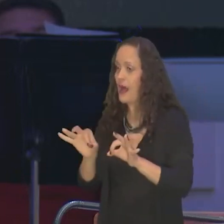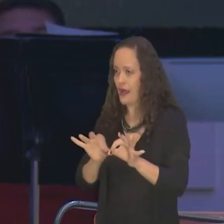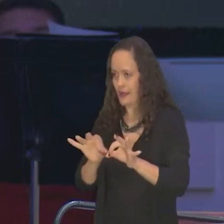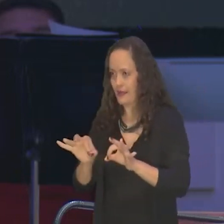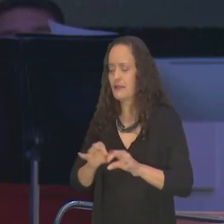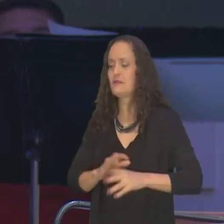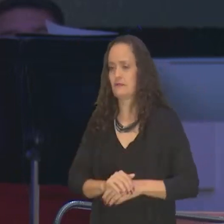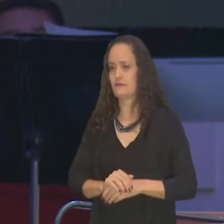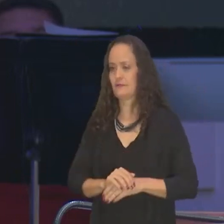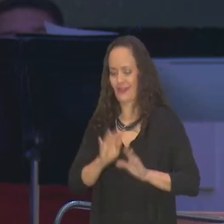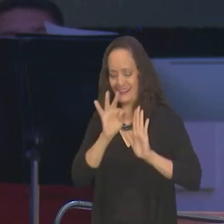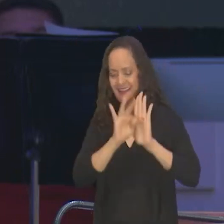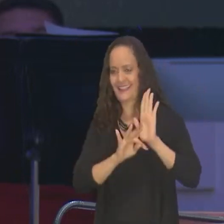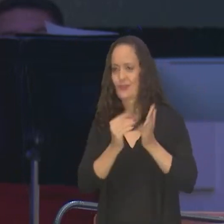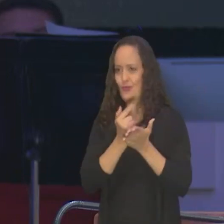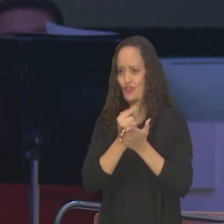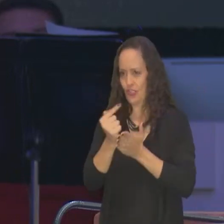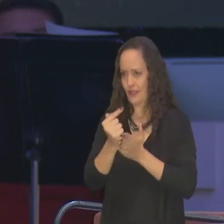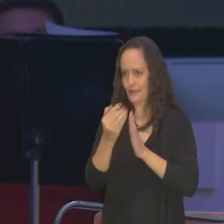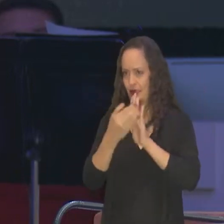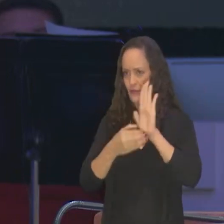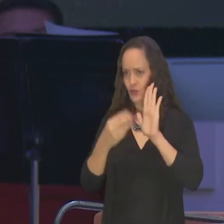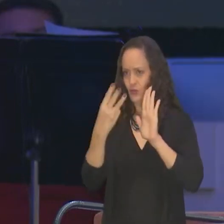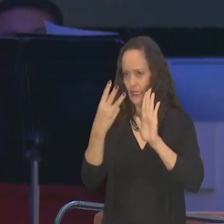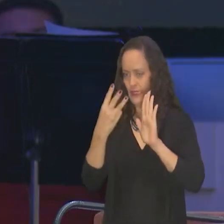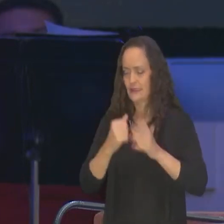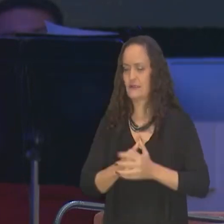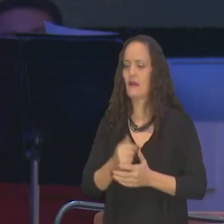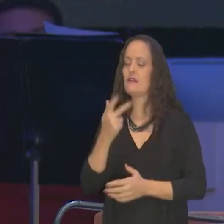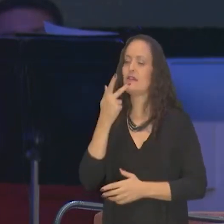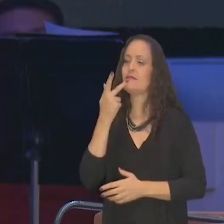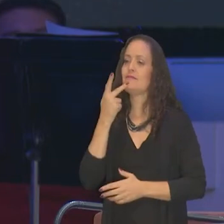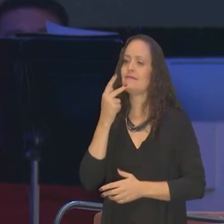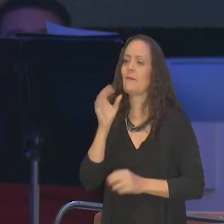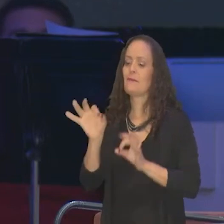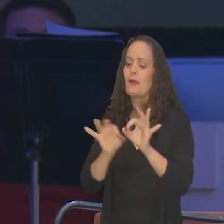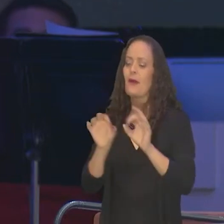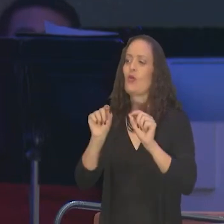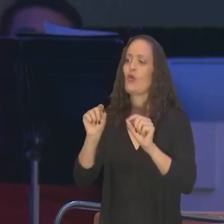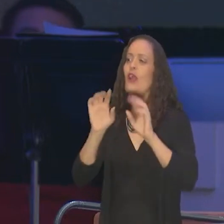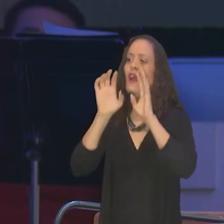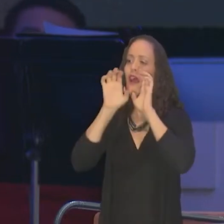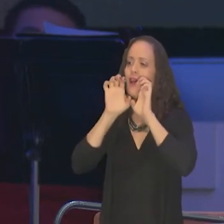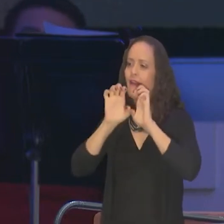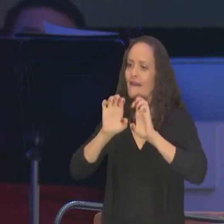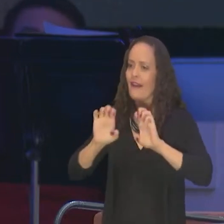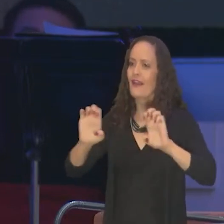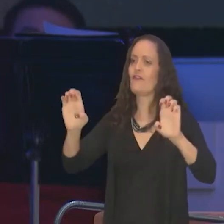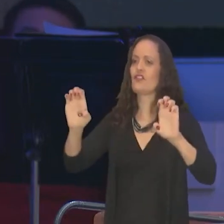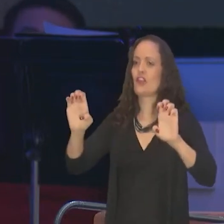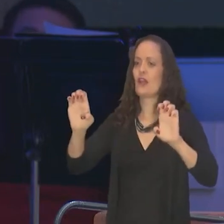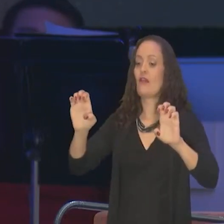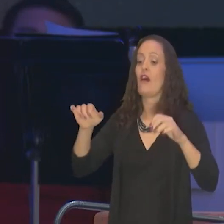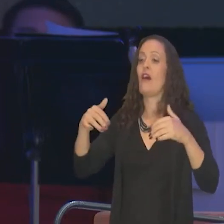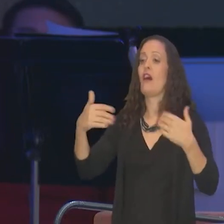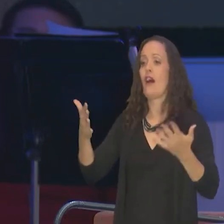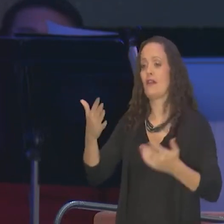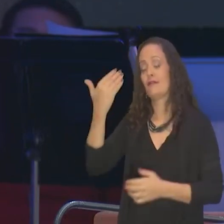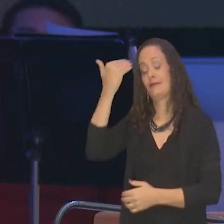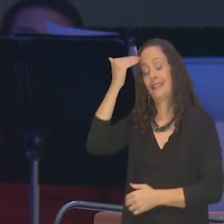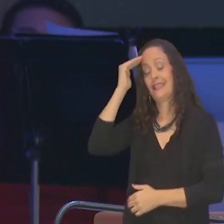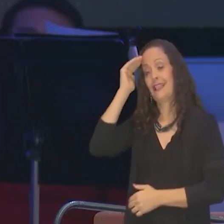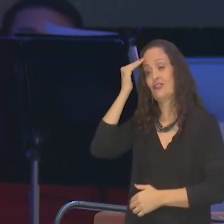através desse texto de Gênesis no capítulo 3, o Evangelho. E há um entendimento